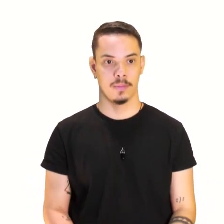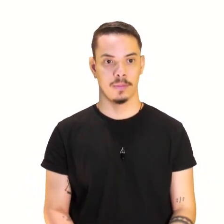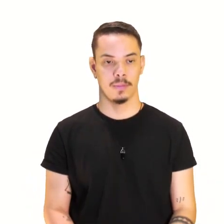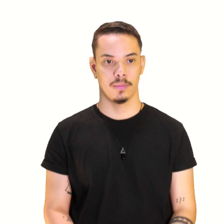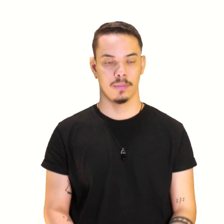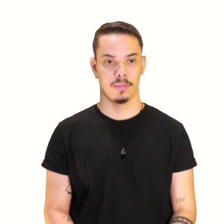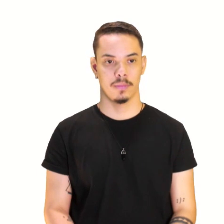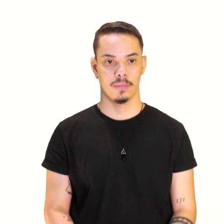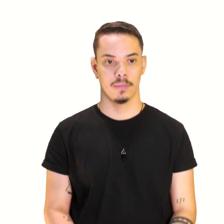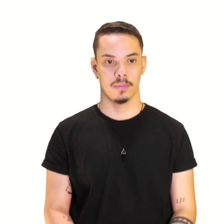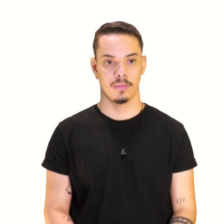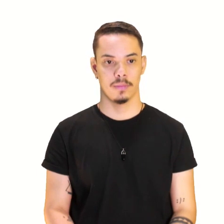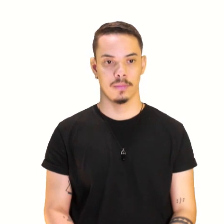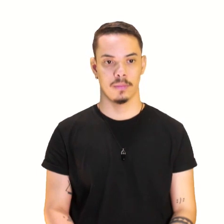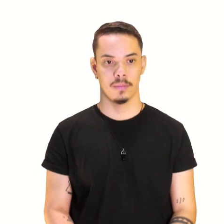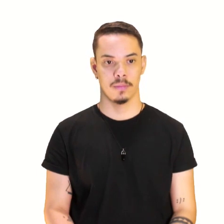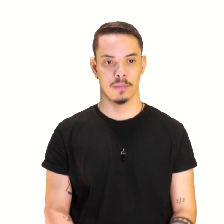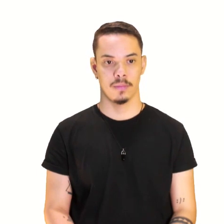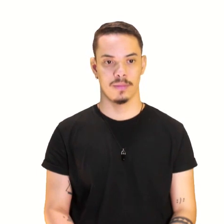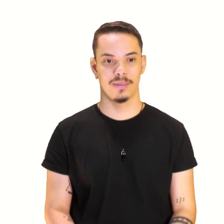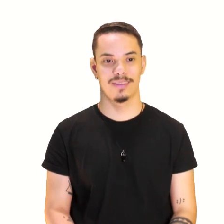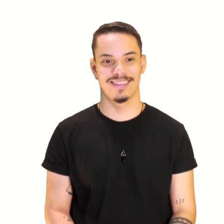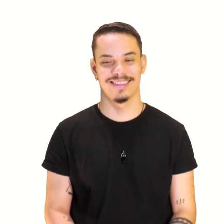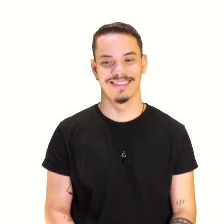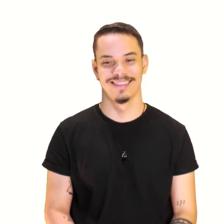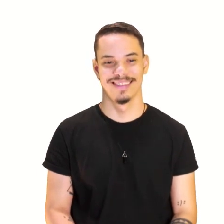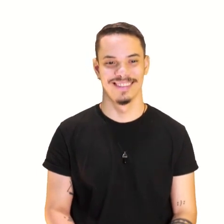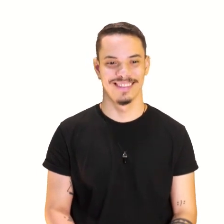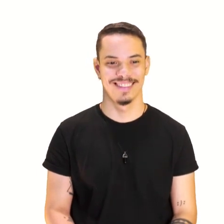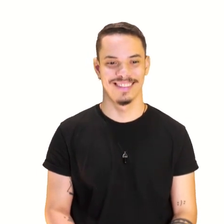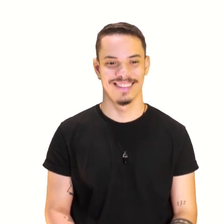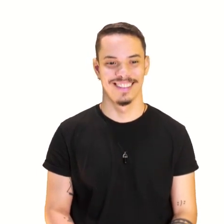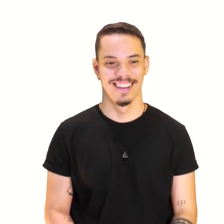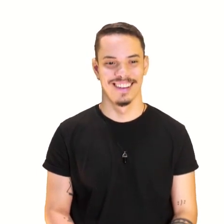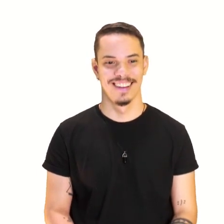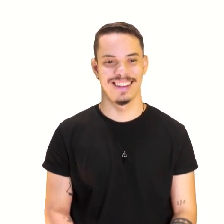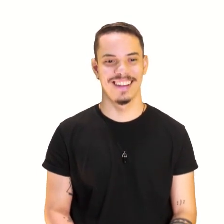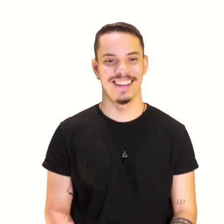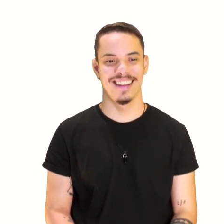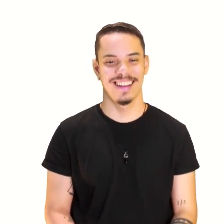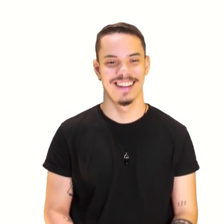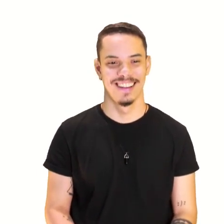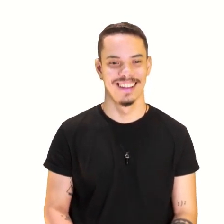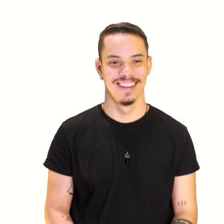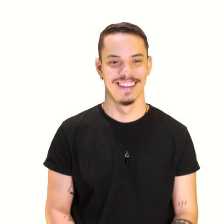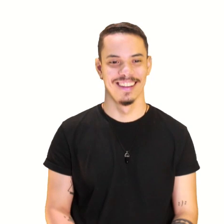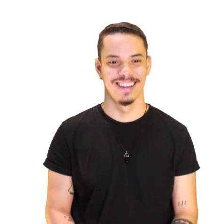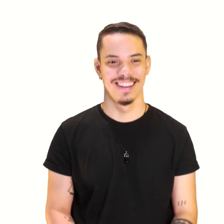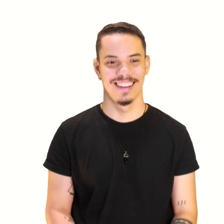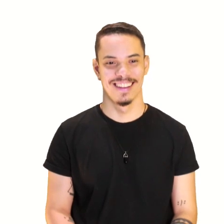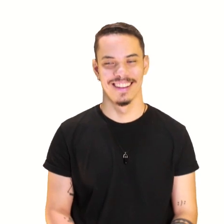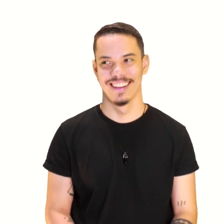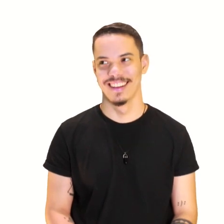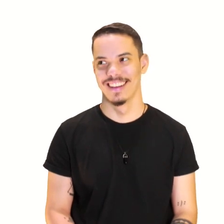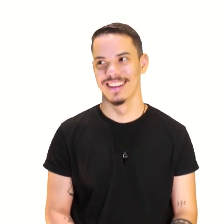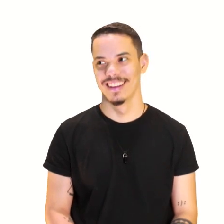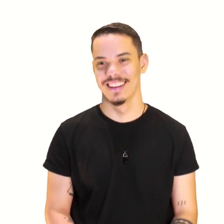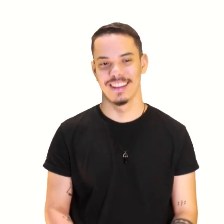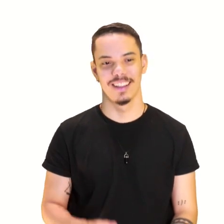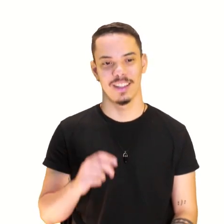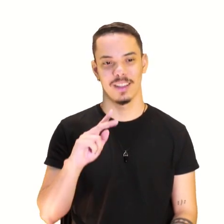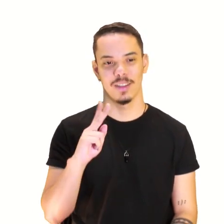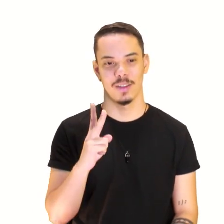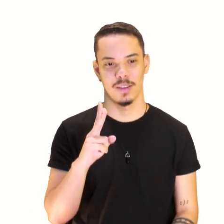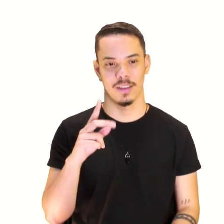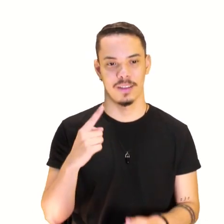vezes H, 2. 2H. 1,8 vezes 30. Nossa. Gente, ficou lindo esse H. 2 vezes